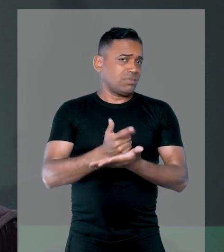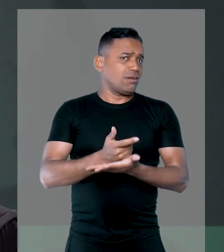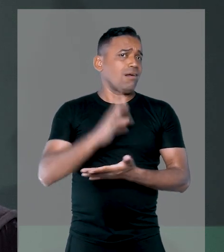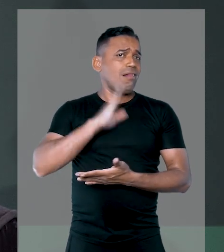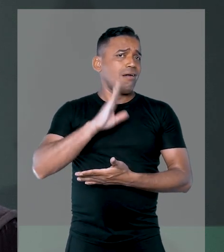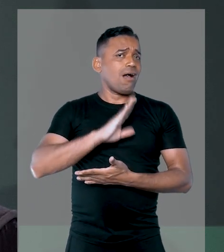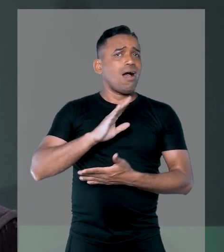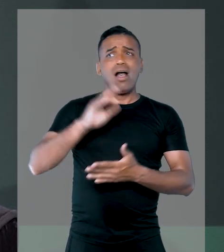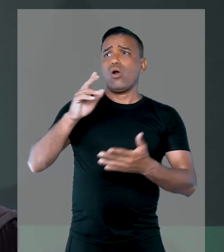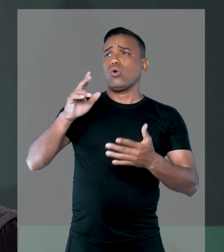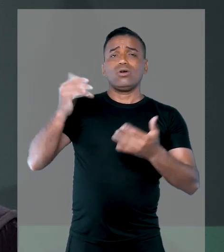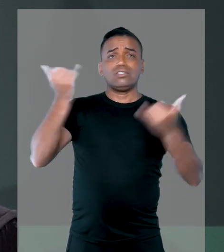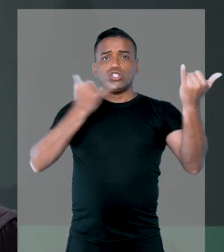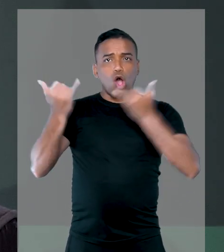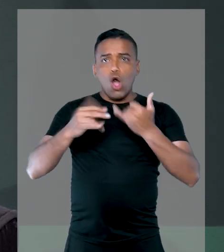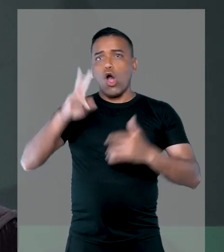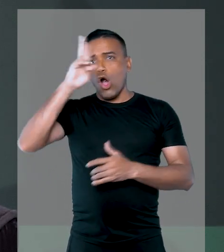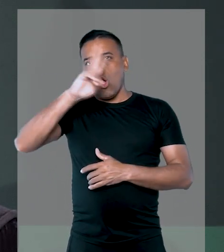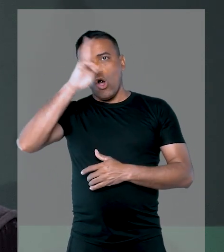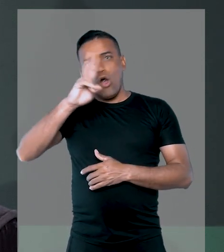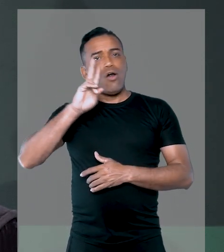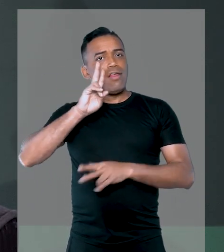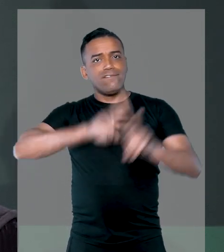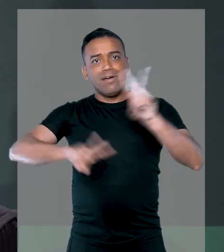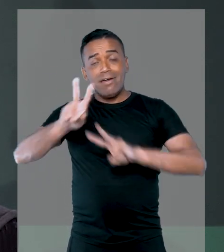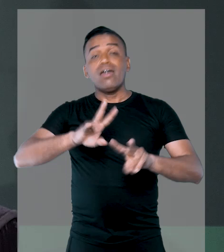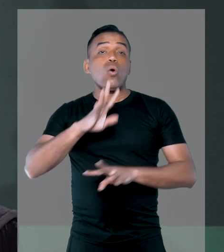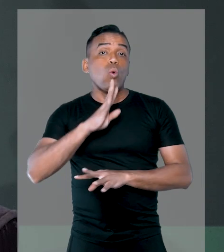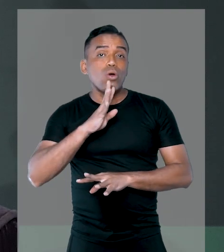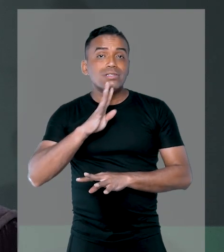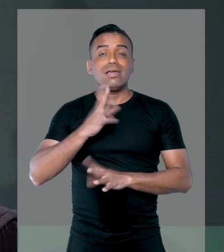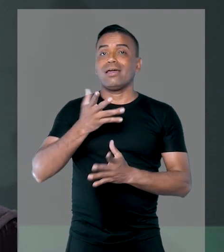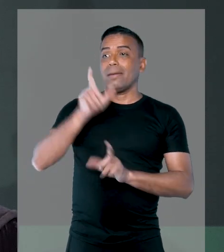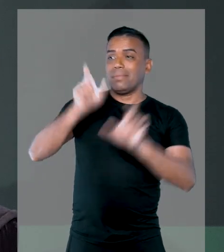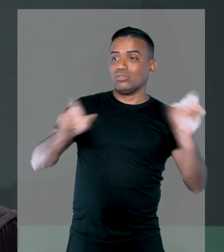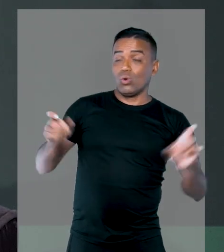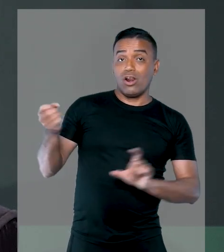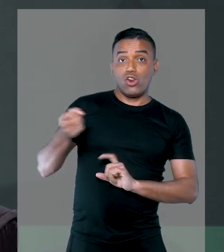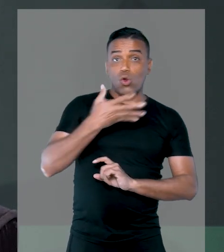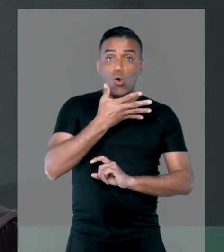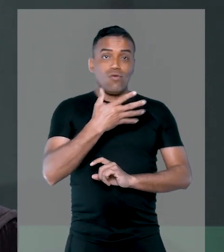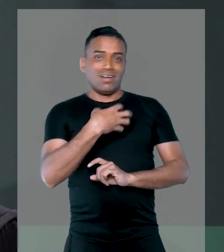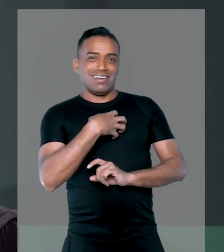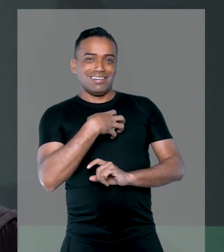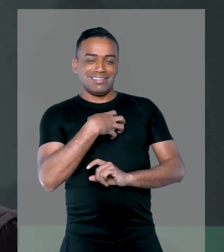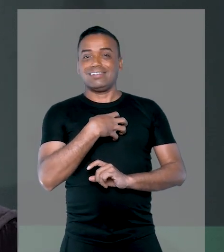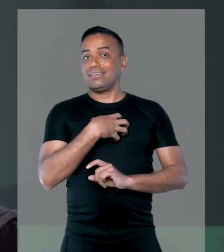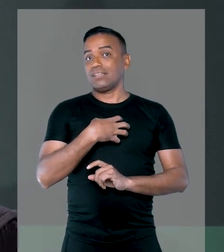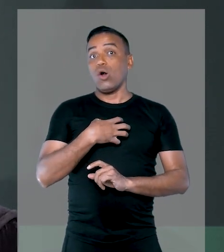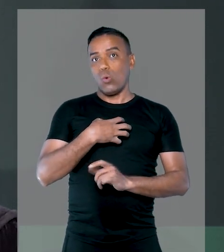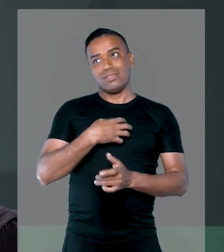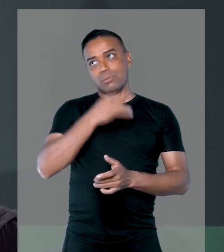bacana ouvir histórias. Então, qualquer pessoa que tenha essa vontade de conhecer pessoas novas, às vezes uma pessoa, embora seja uma